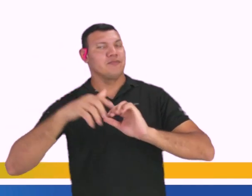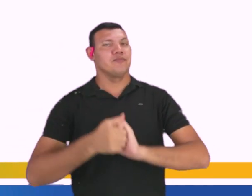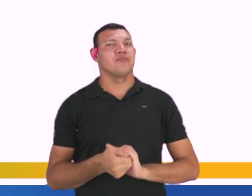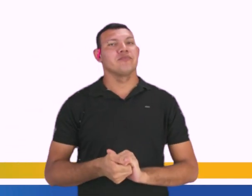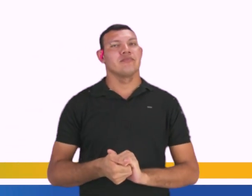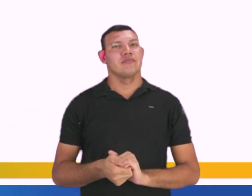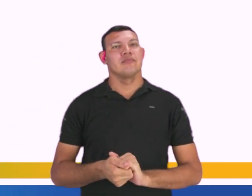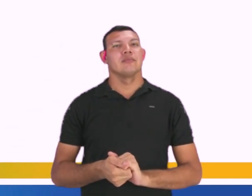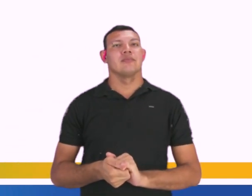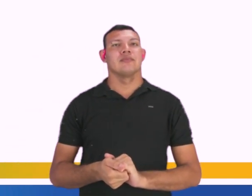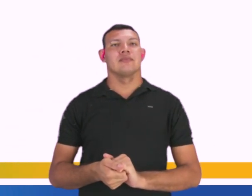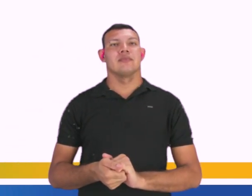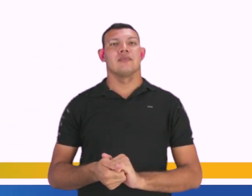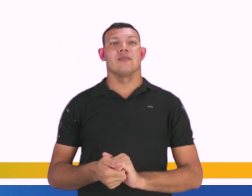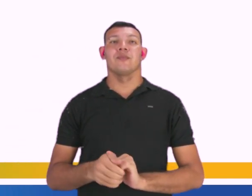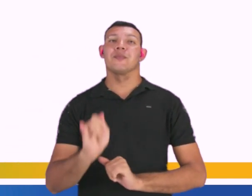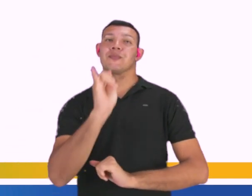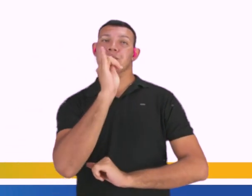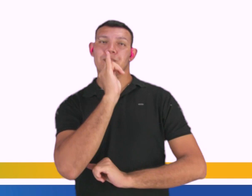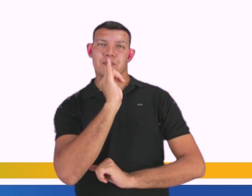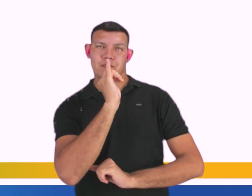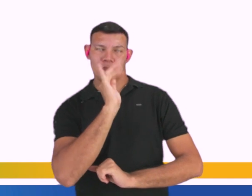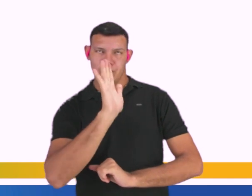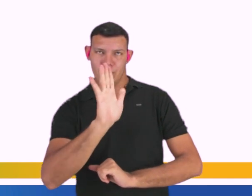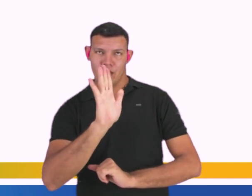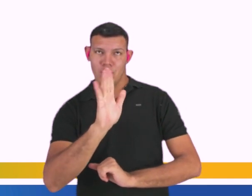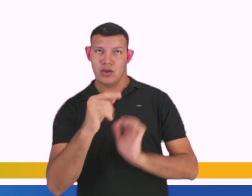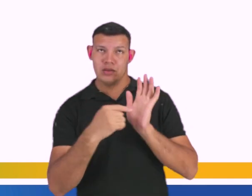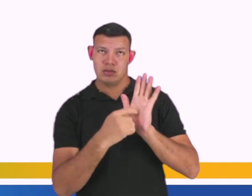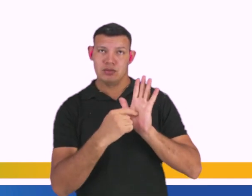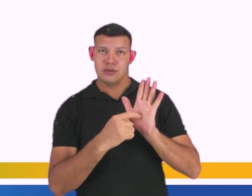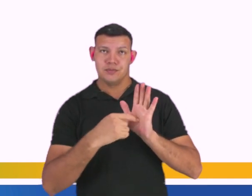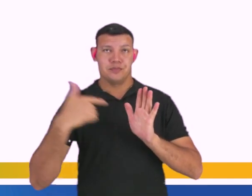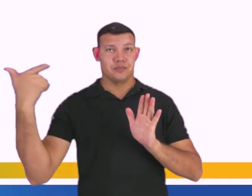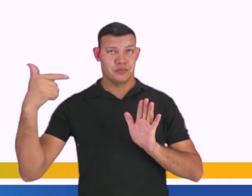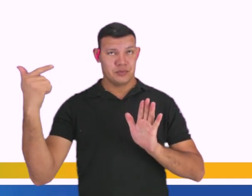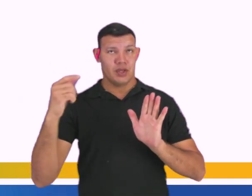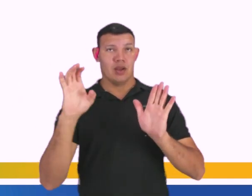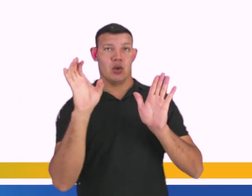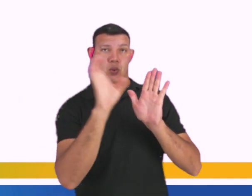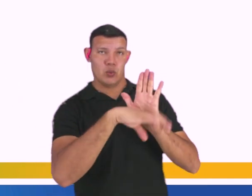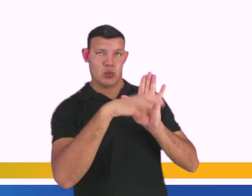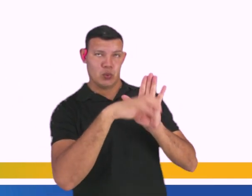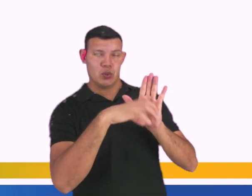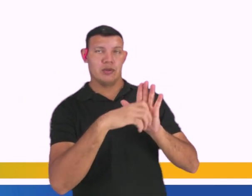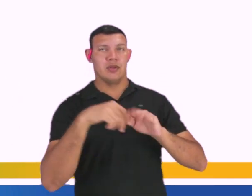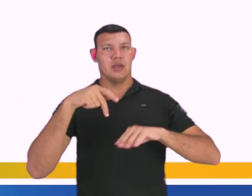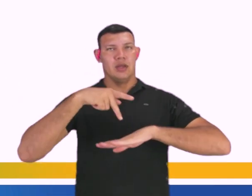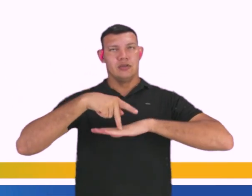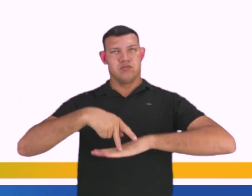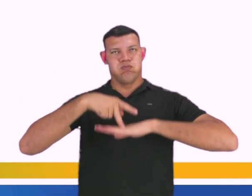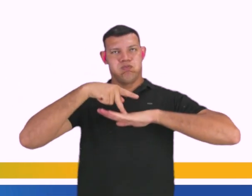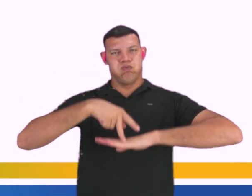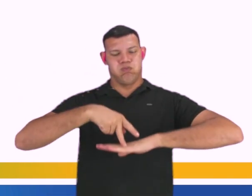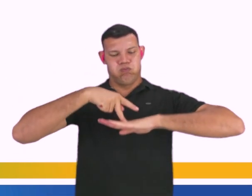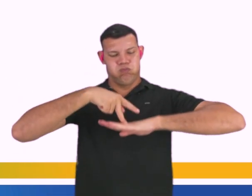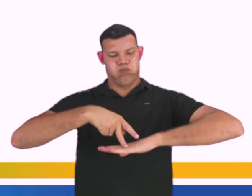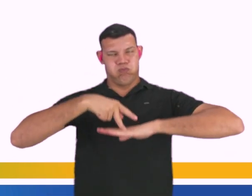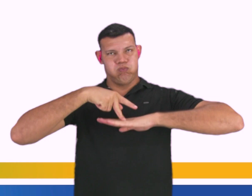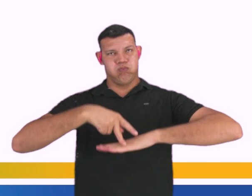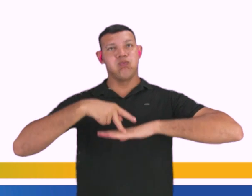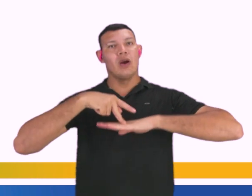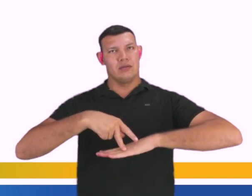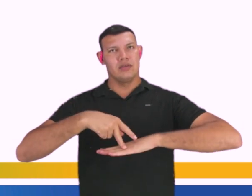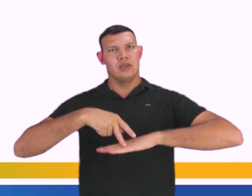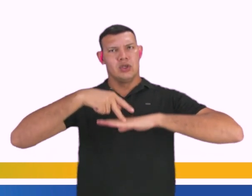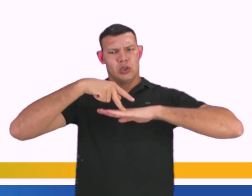volume. E o segundo conceito que a gente vê é a pressão. A pressão tem a ver com o quê? Uma força que é aplicada em determinada área.